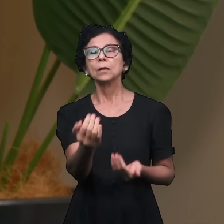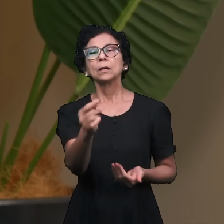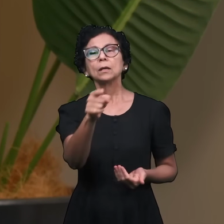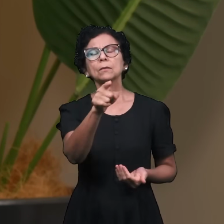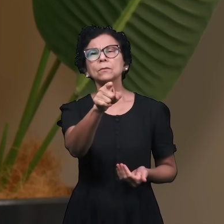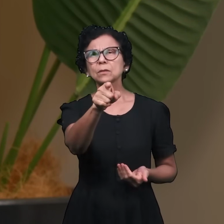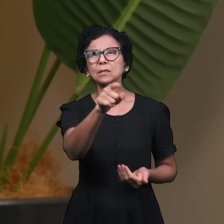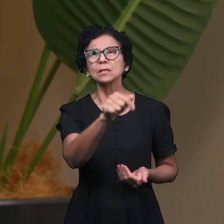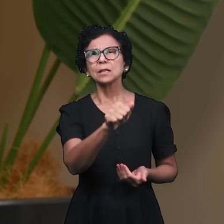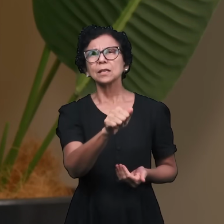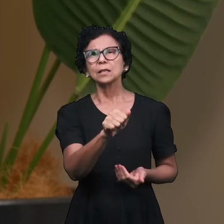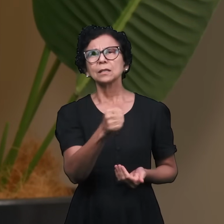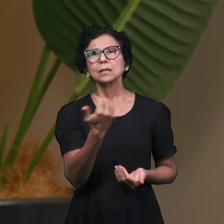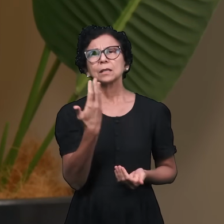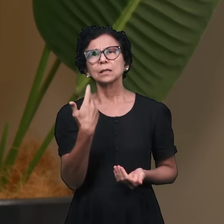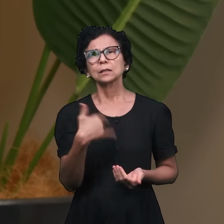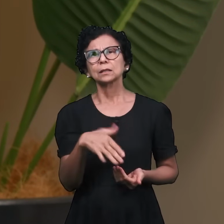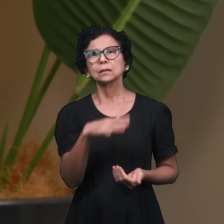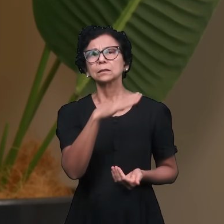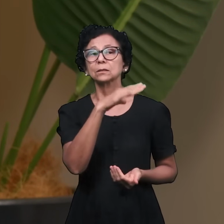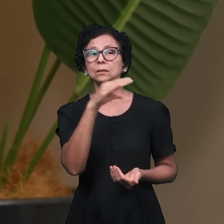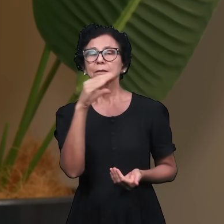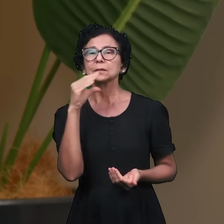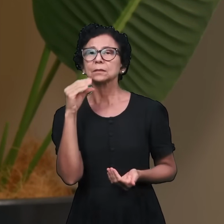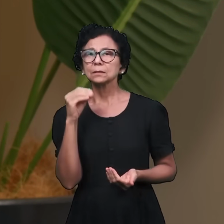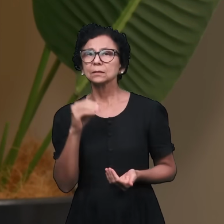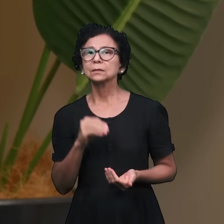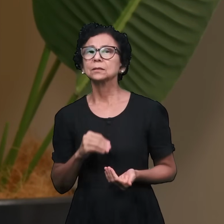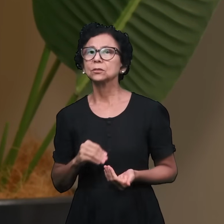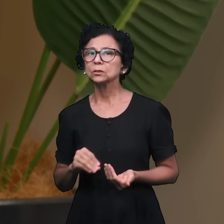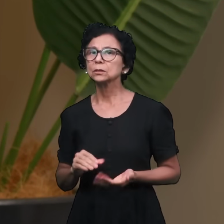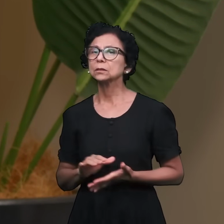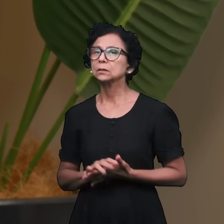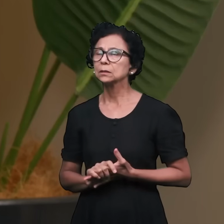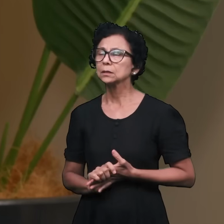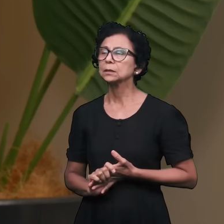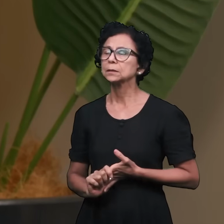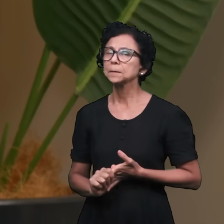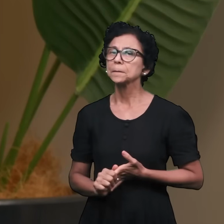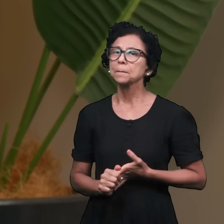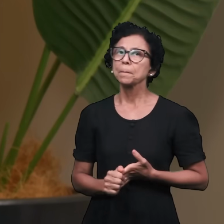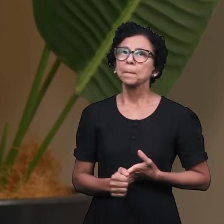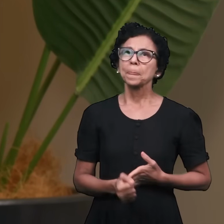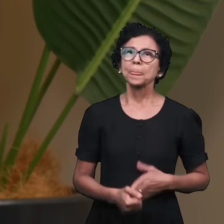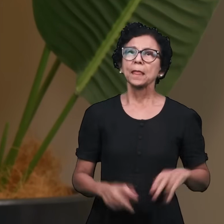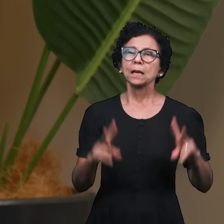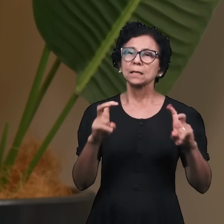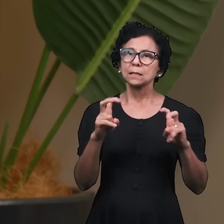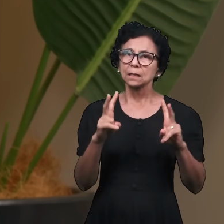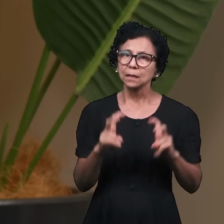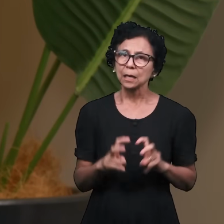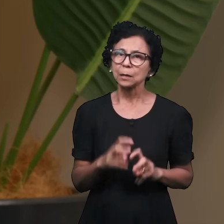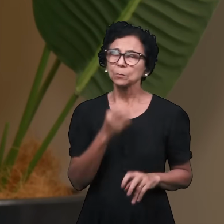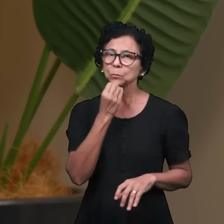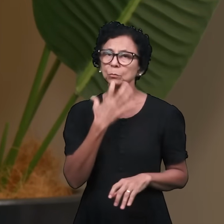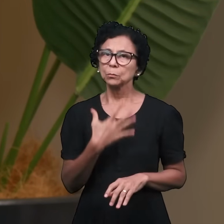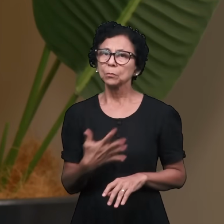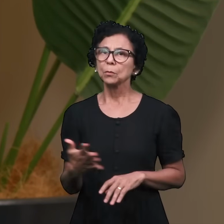que é criança e adolescente, essa palavra é muito boa e indicada para